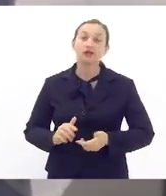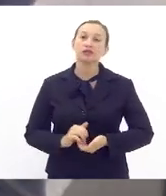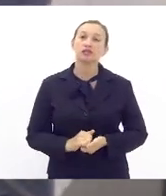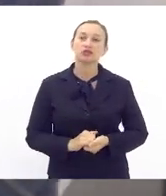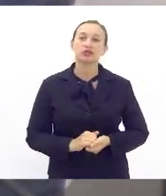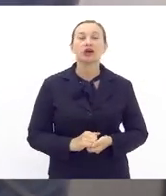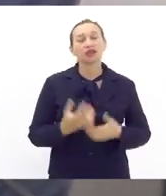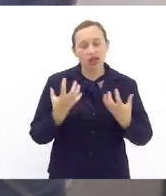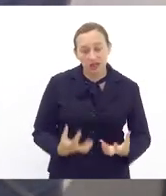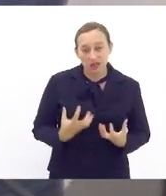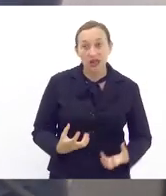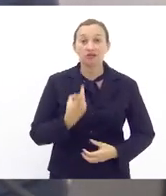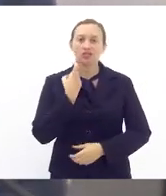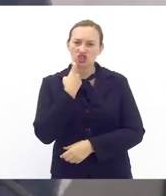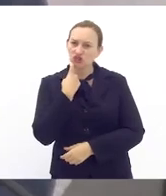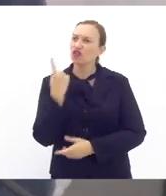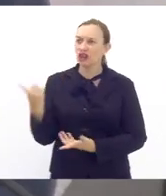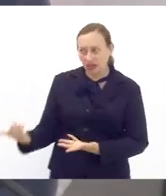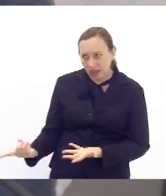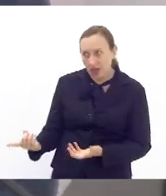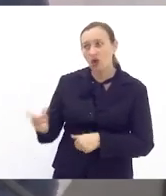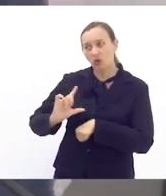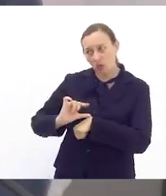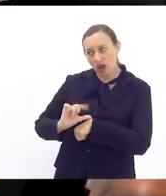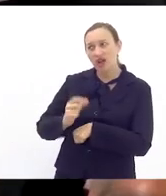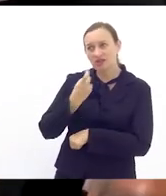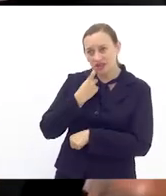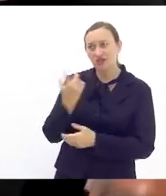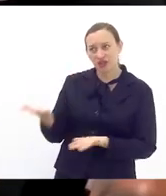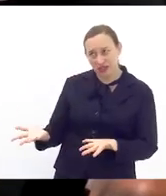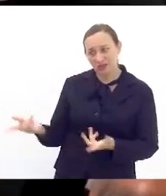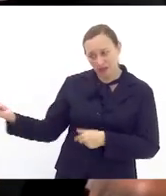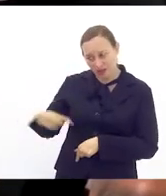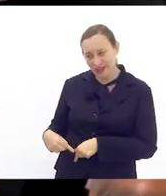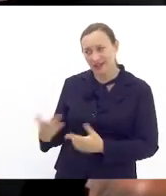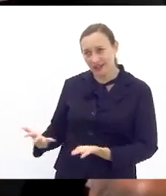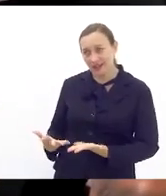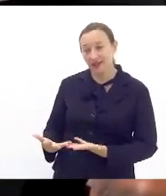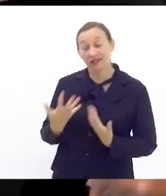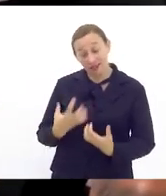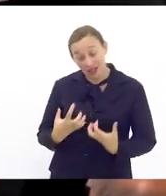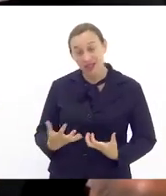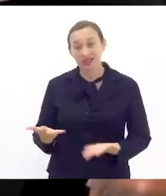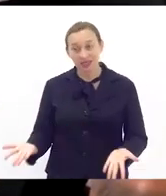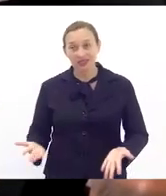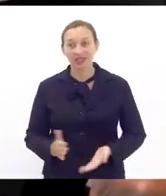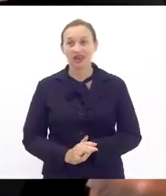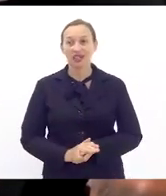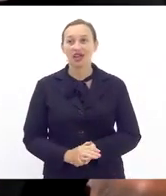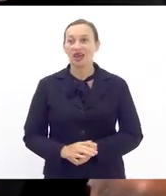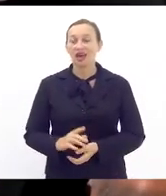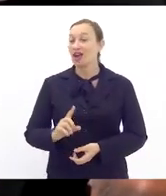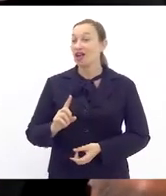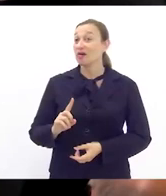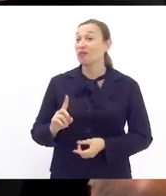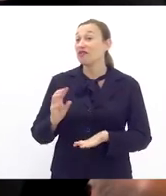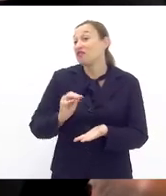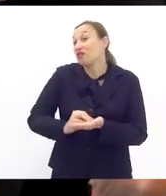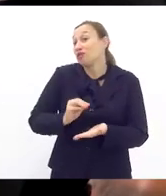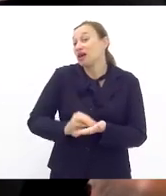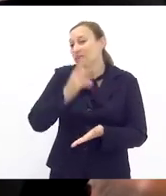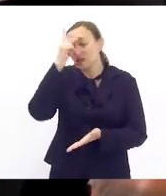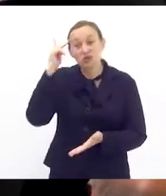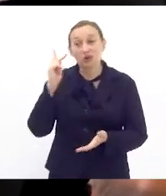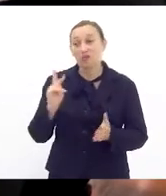hoje já chegou a gente né marcou na na sexta-feira né era para não vir ninguém deputado mas aí a casa